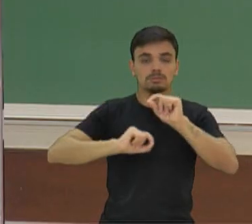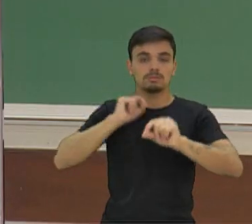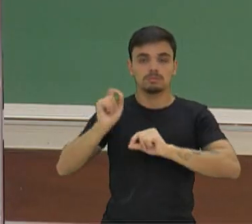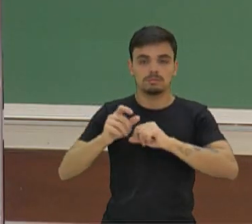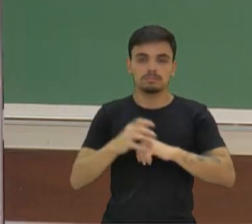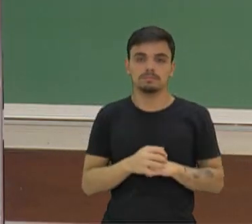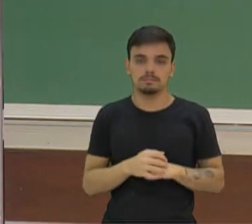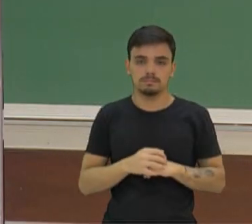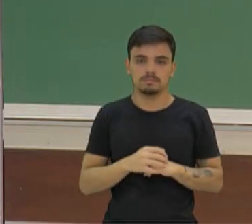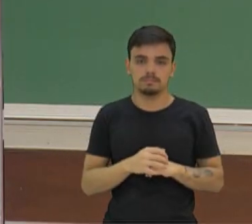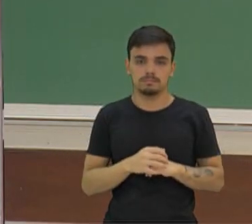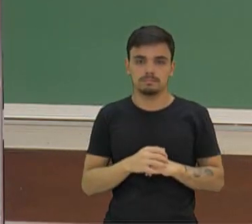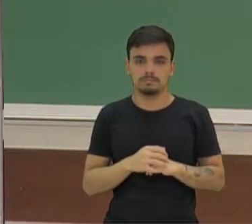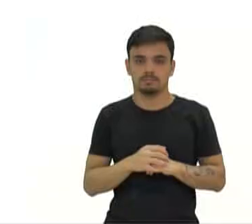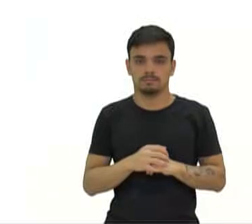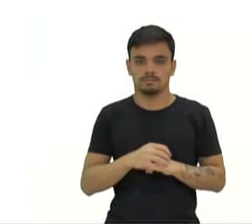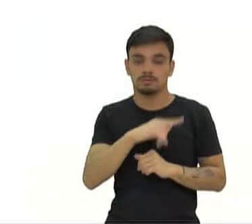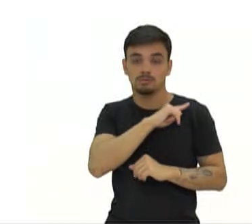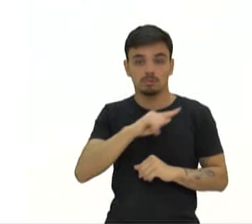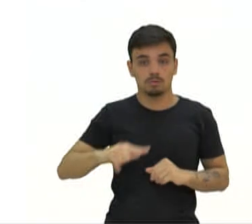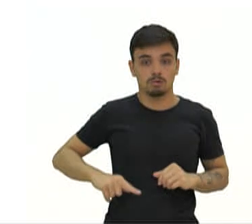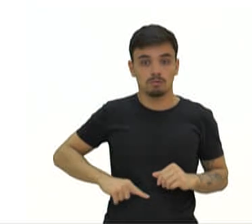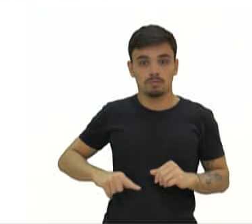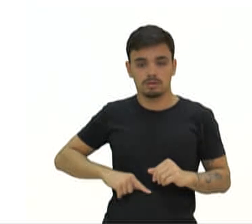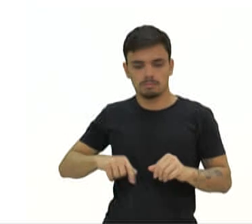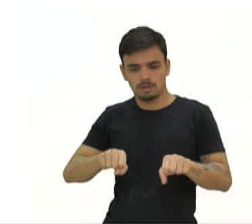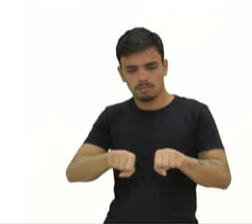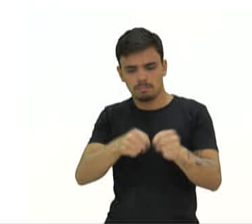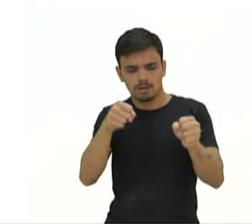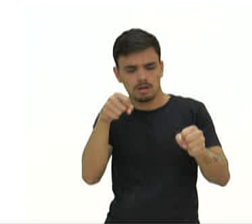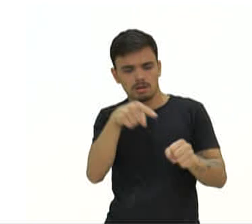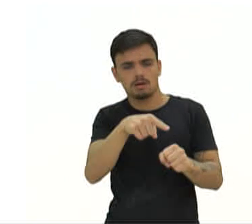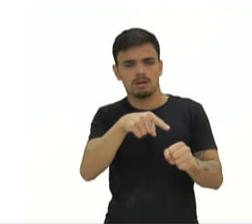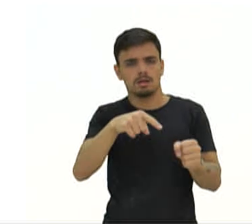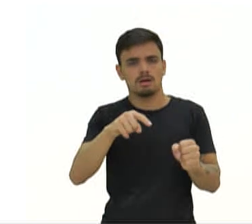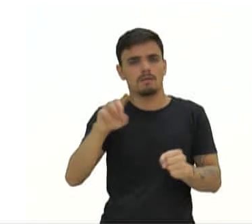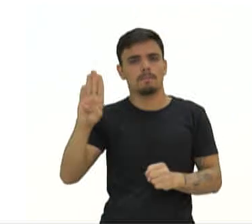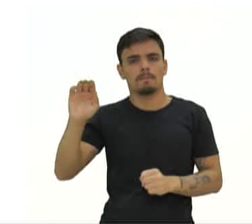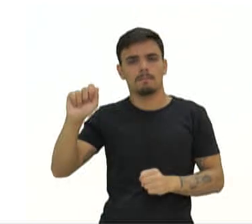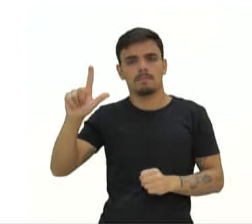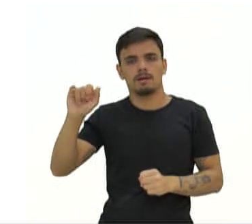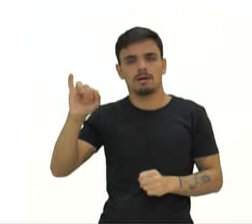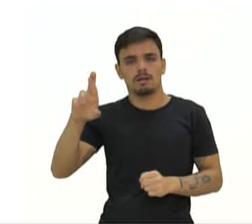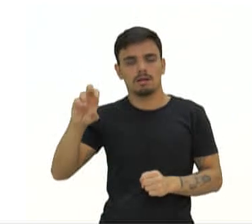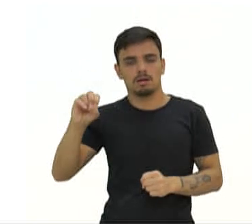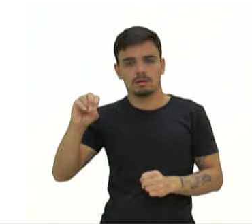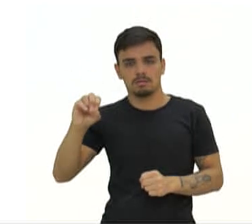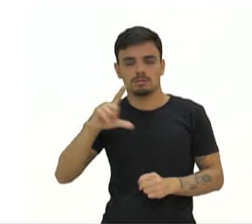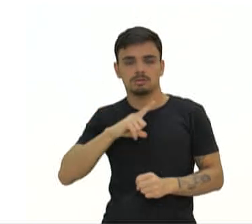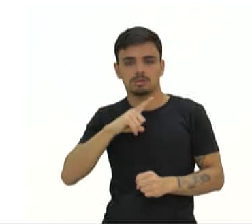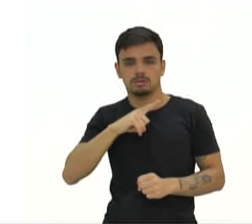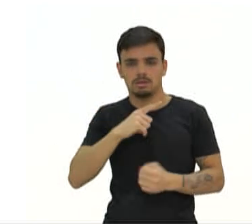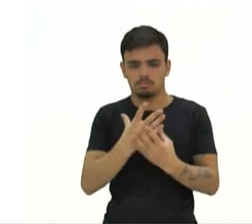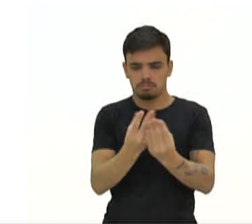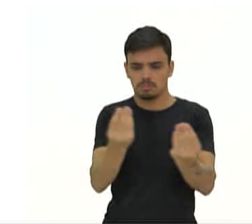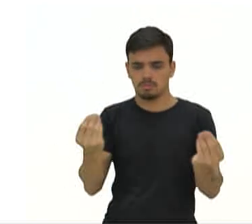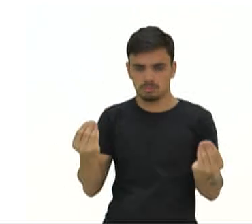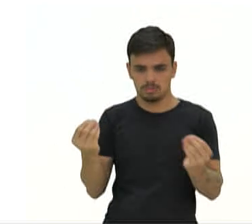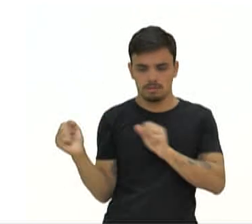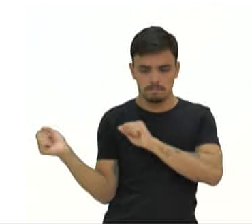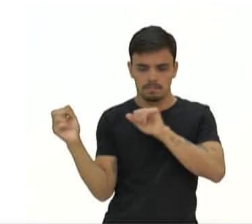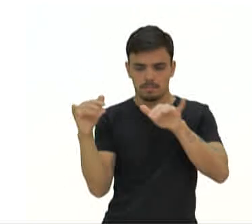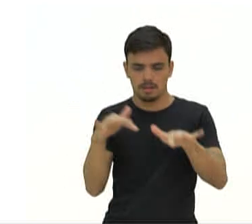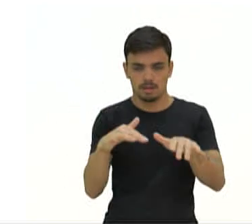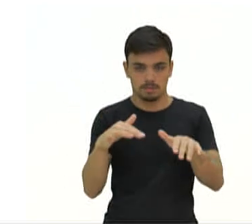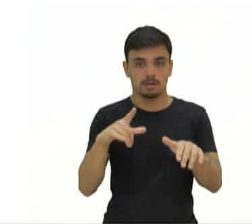regencial, para derrotar os balaios, enviou cerca de 8.000 soldados à cidade de Caxias, no Maranhão, reduto dos revoltosos,